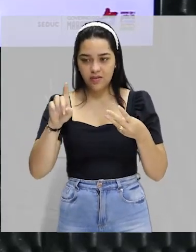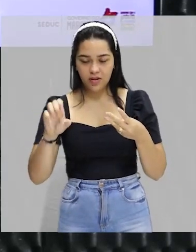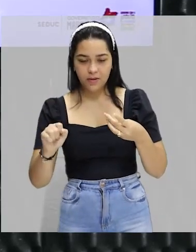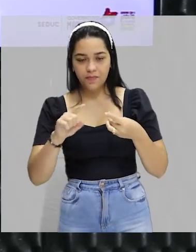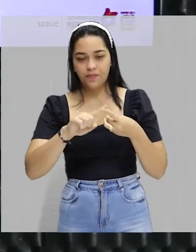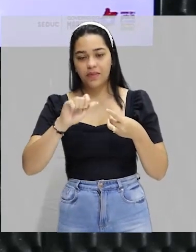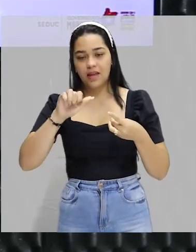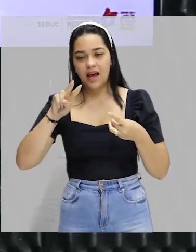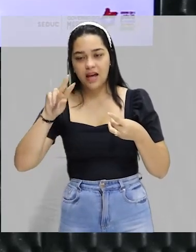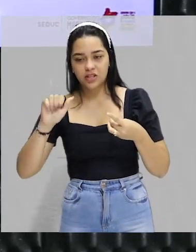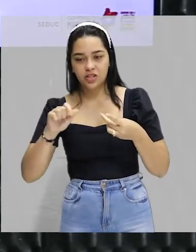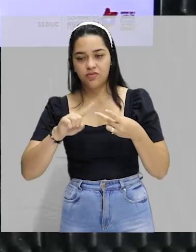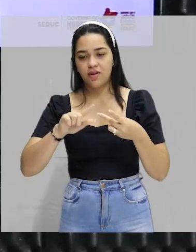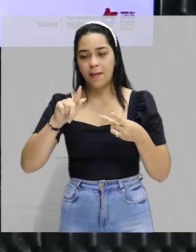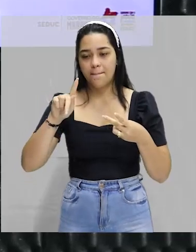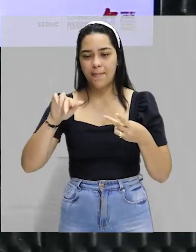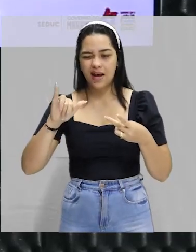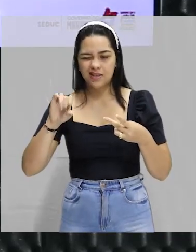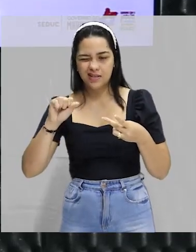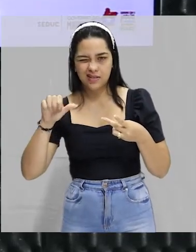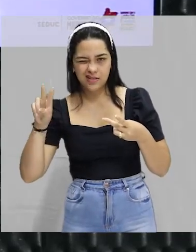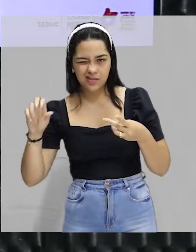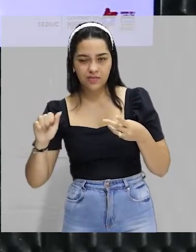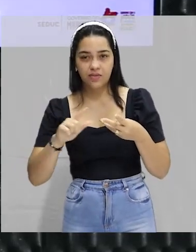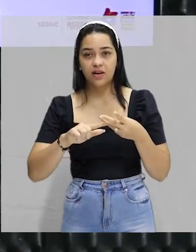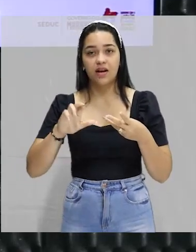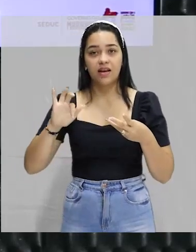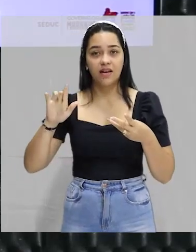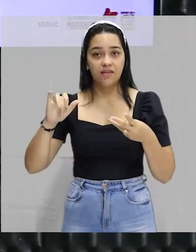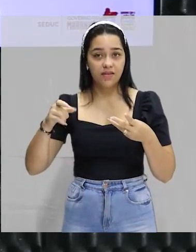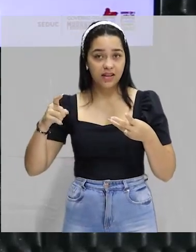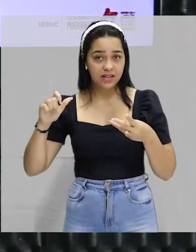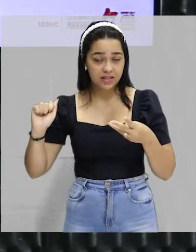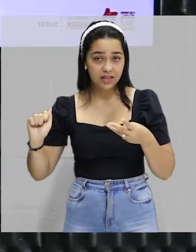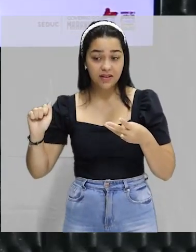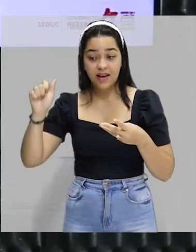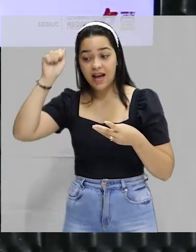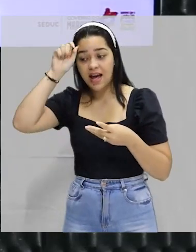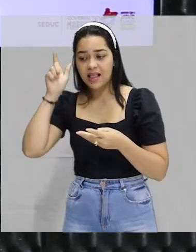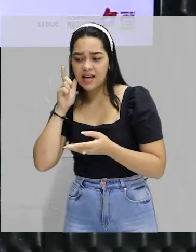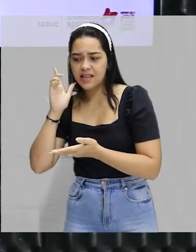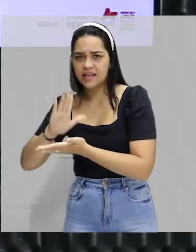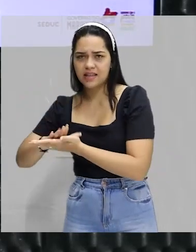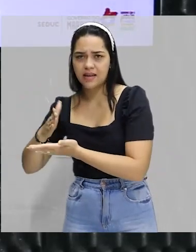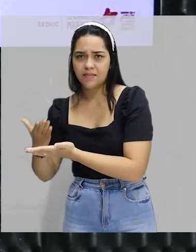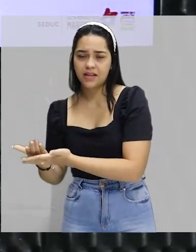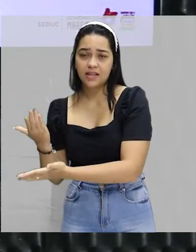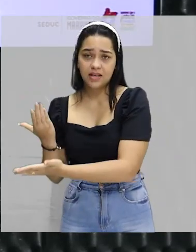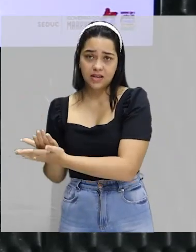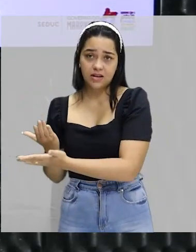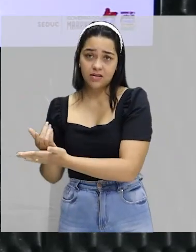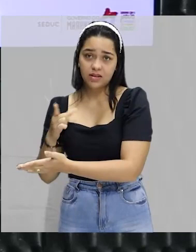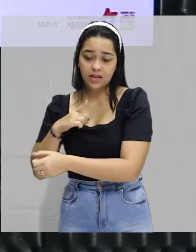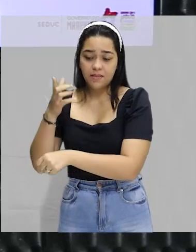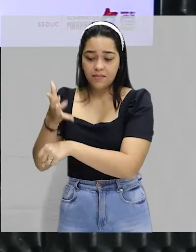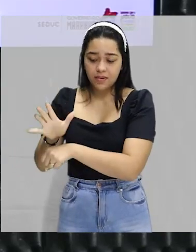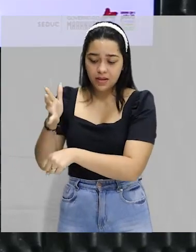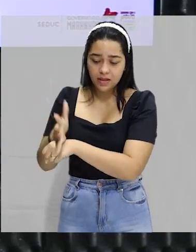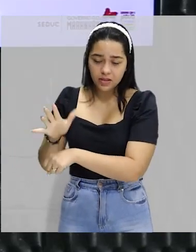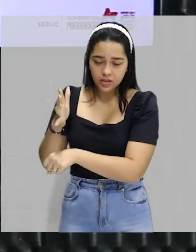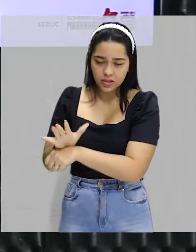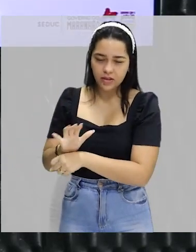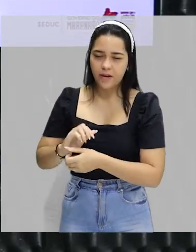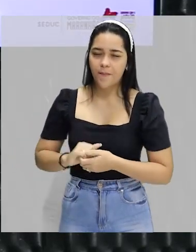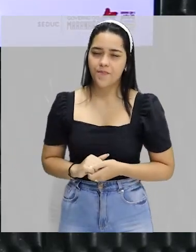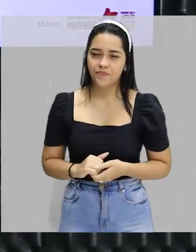ativa, voz passiva e voz reflexiva. Voz ativa, a Alana interpreta a aula, ela pratica a ação. Voz